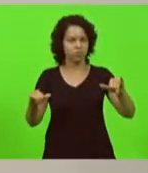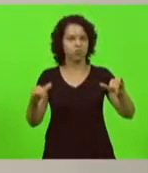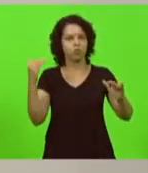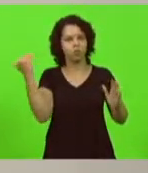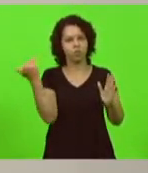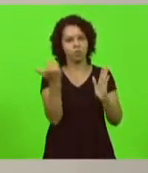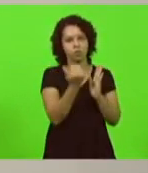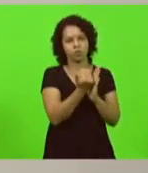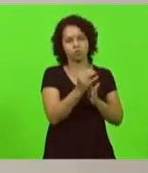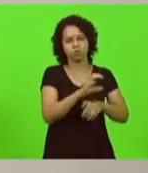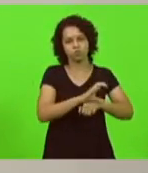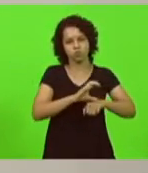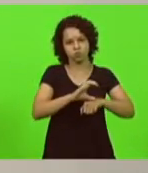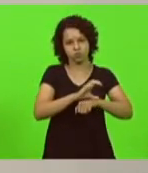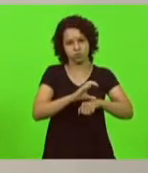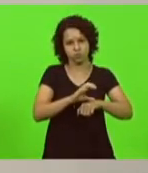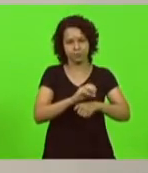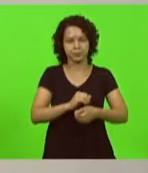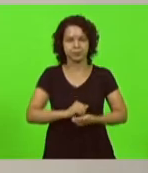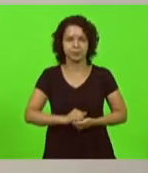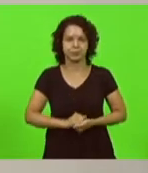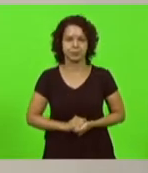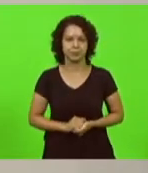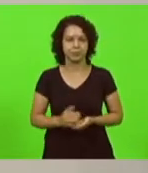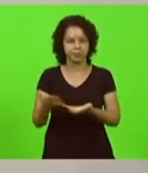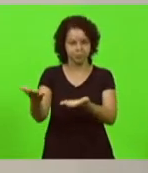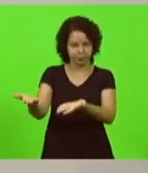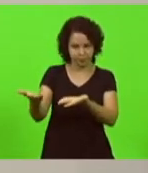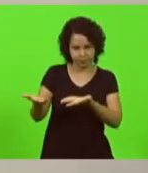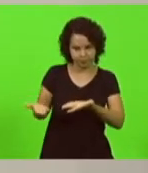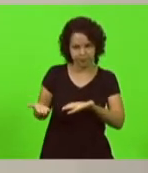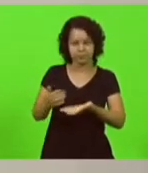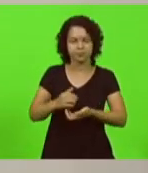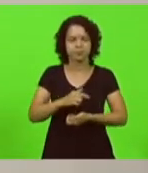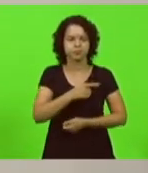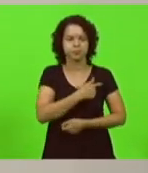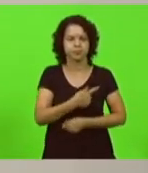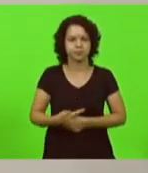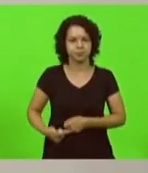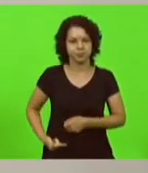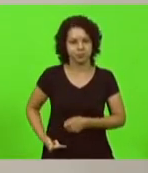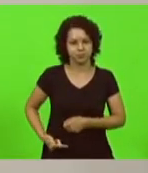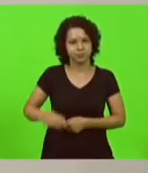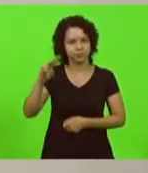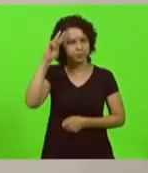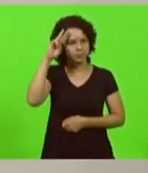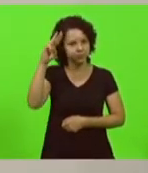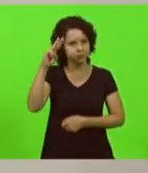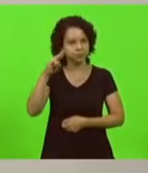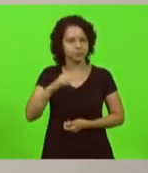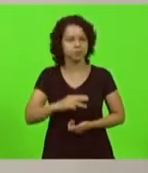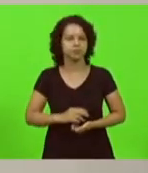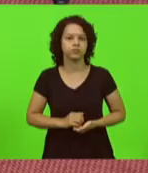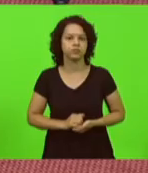constitucional. Com a palavra, o excelentíssimo governador Carlos Moisés.